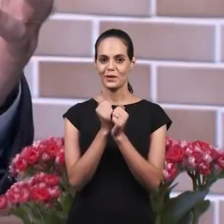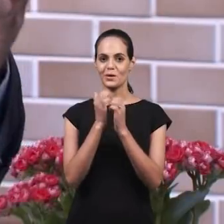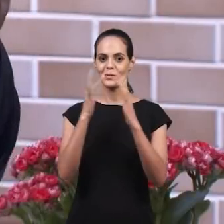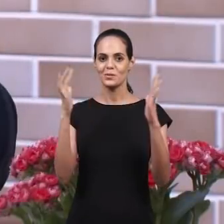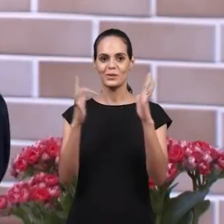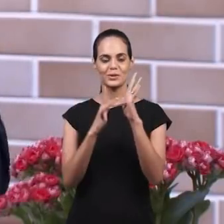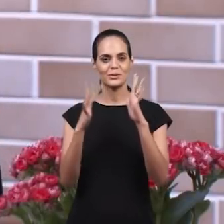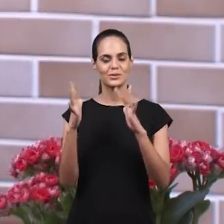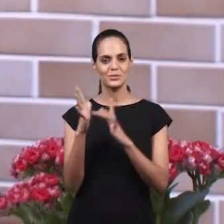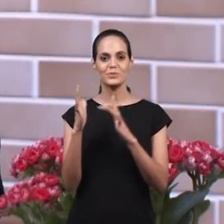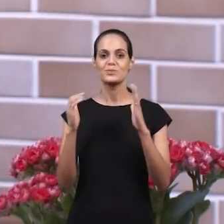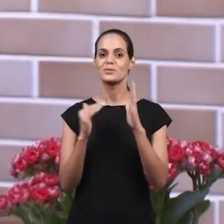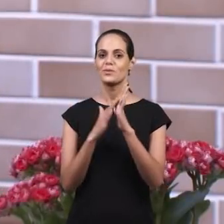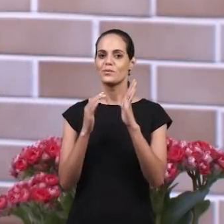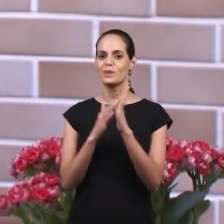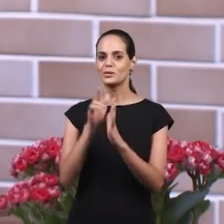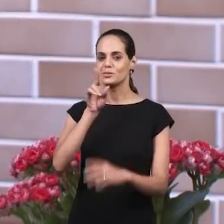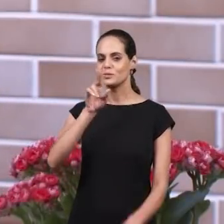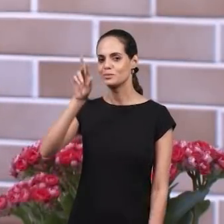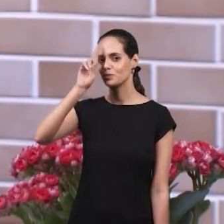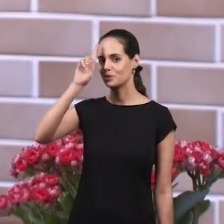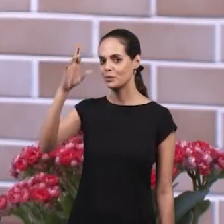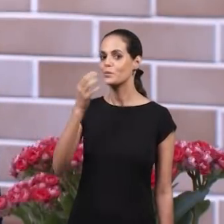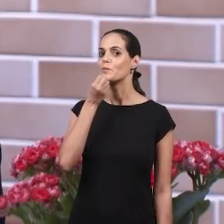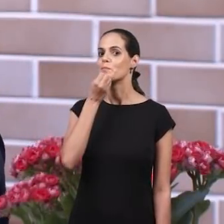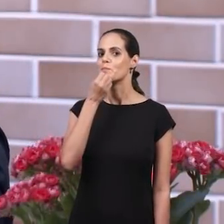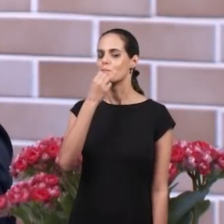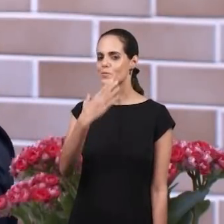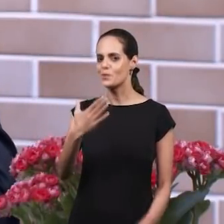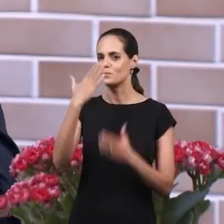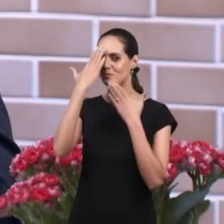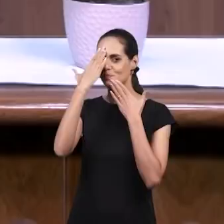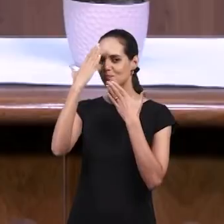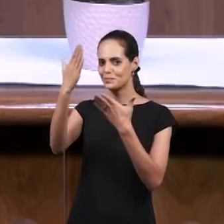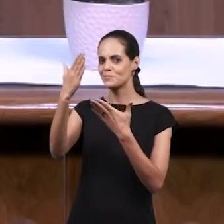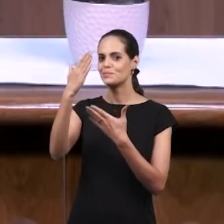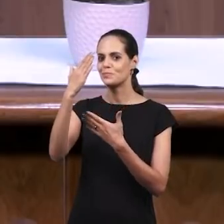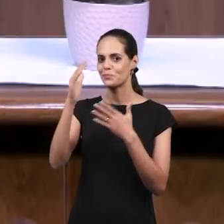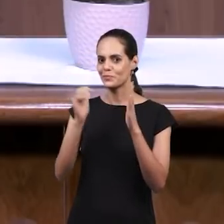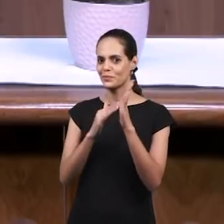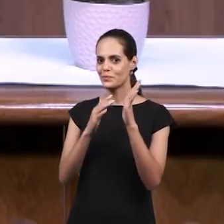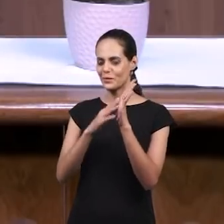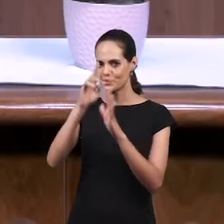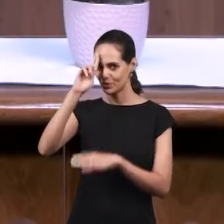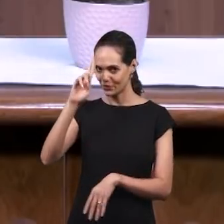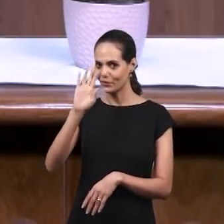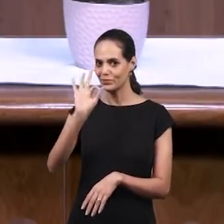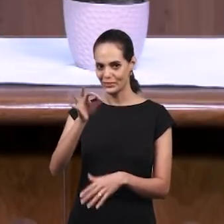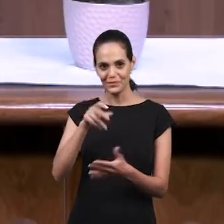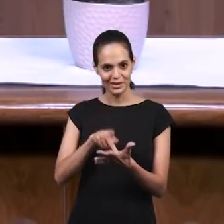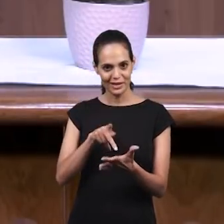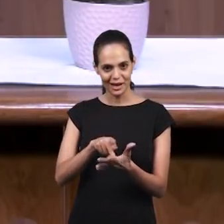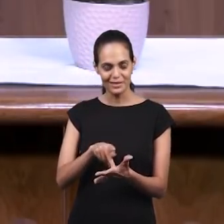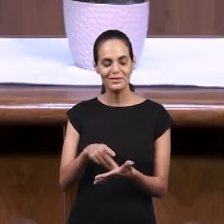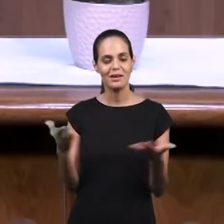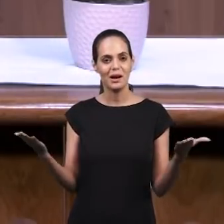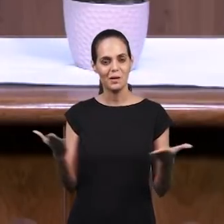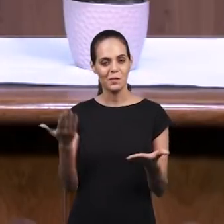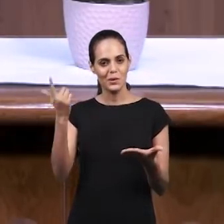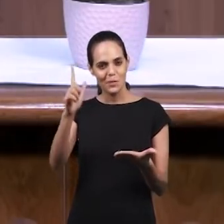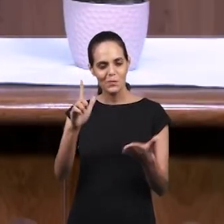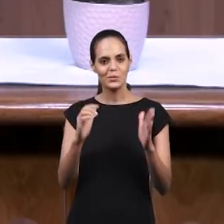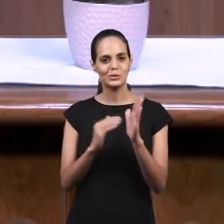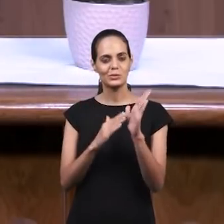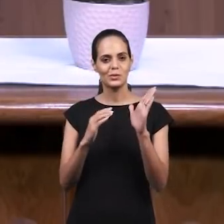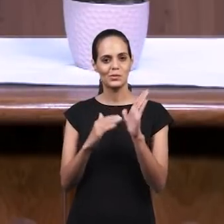Glória a Jesus, louvado seja o nome do Senhor, como é bom louvar ao Senhor, não é verdade? E nós vamos ainda cantar mais um hino, eu te convido a participar também